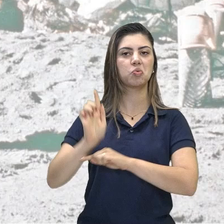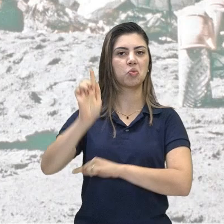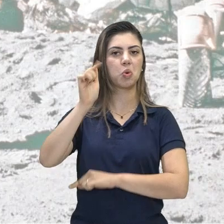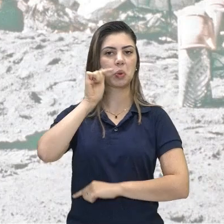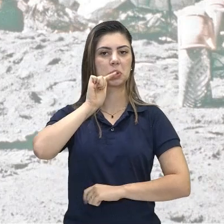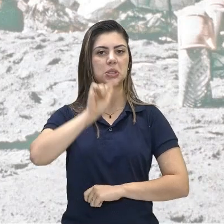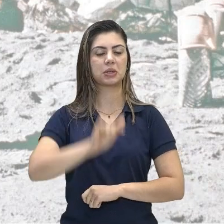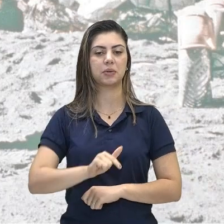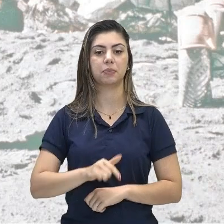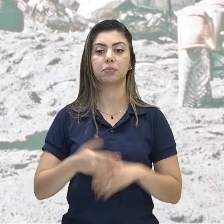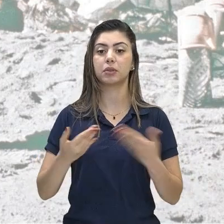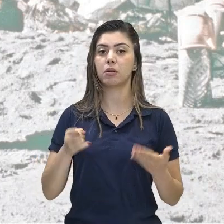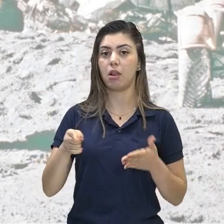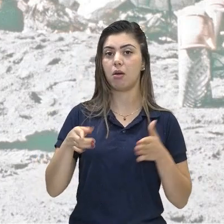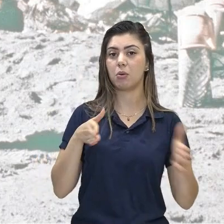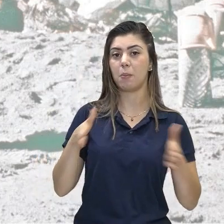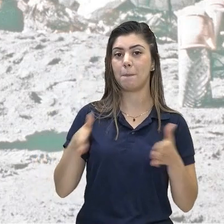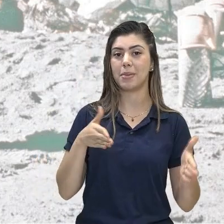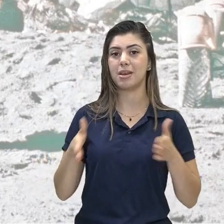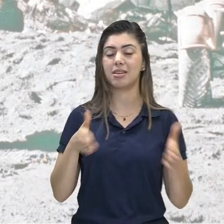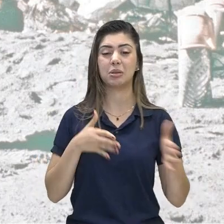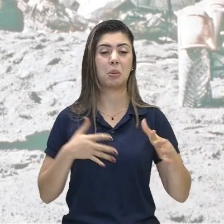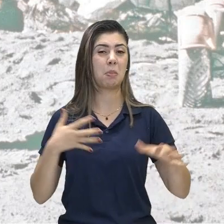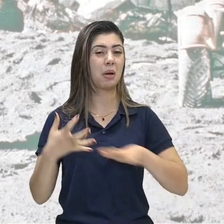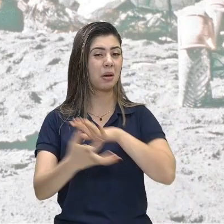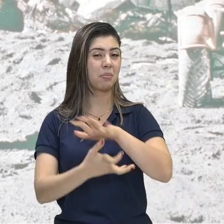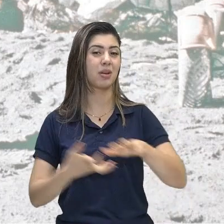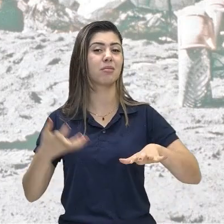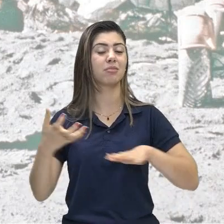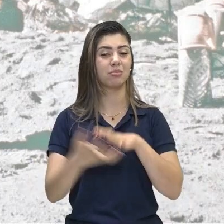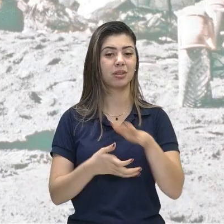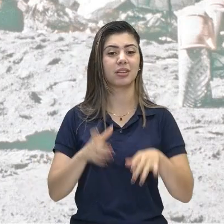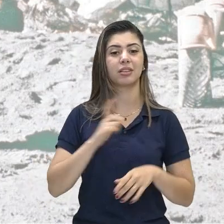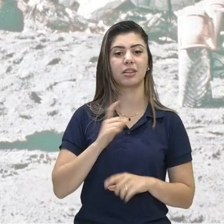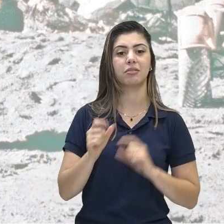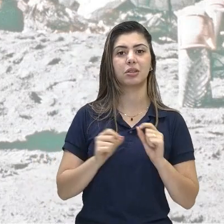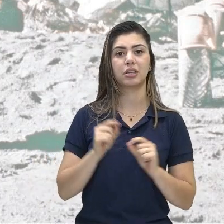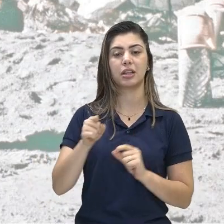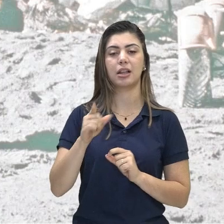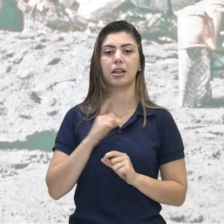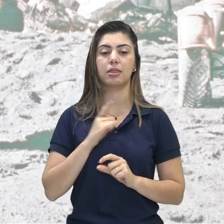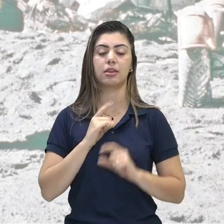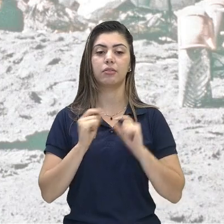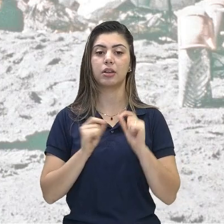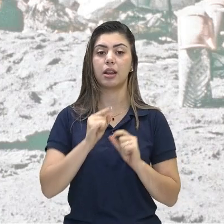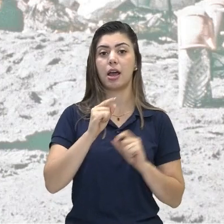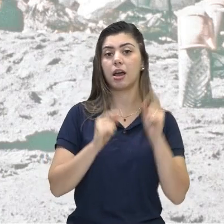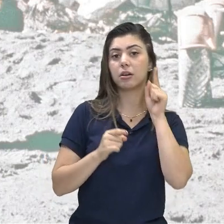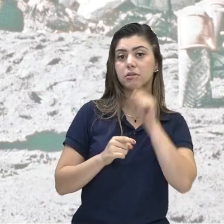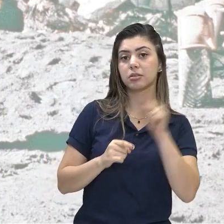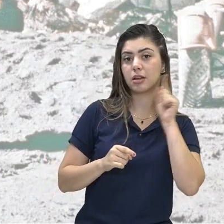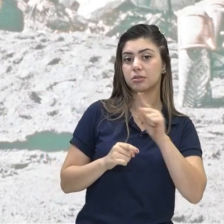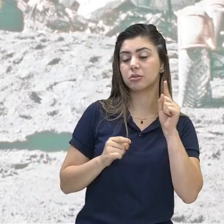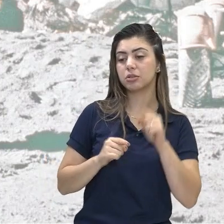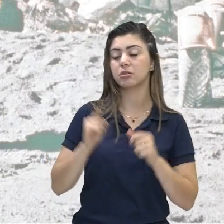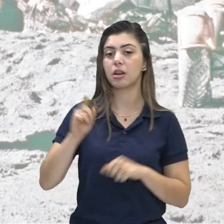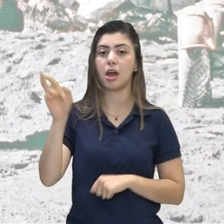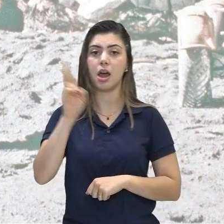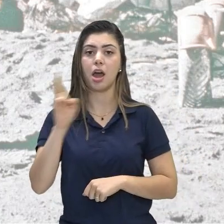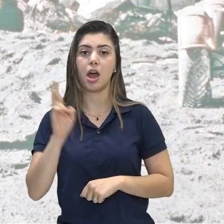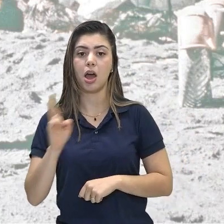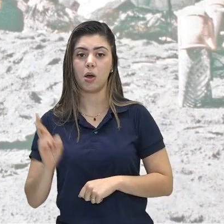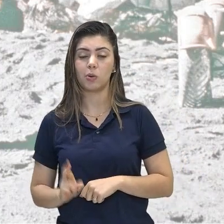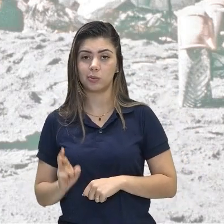da Guerra Fria, os conflitos indiretos entre os blocos liderados pelos Estados Unidos e também pela